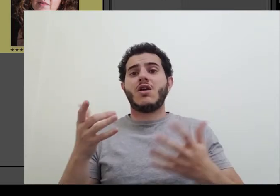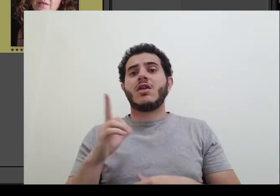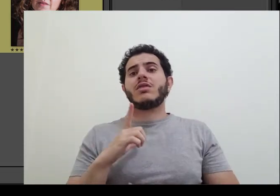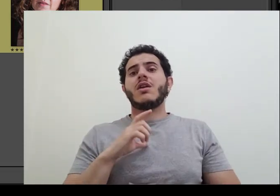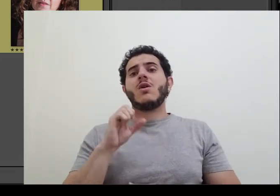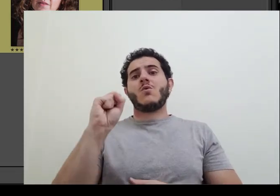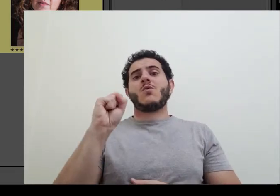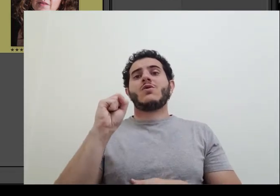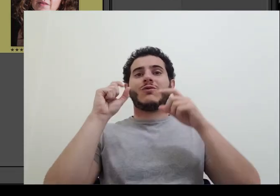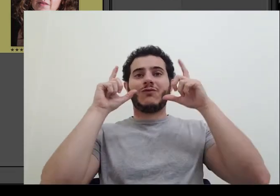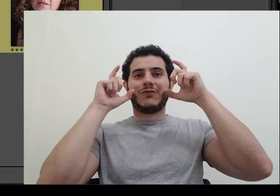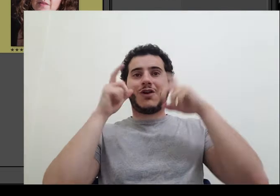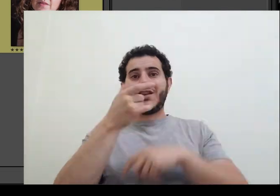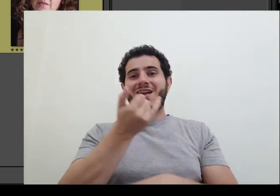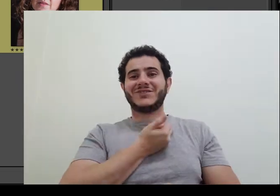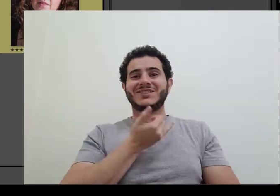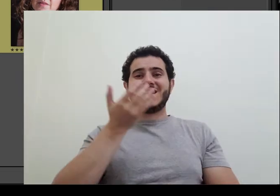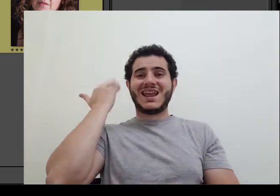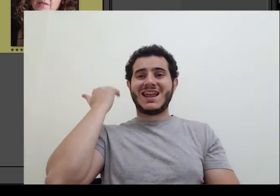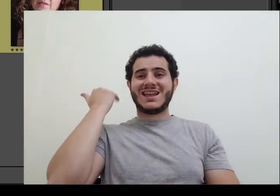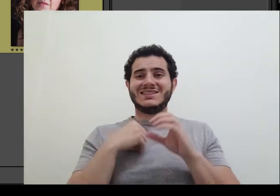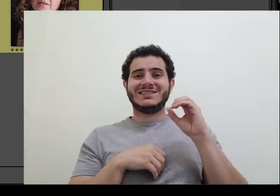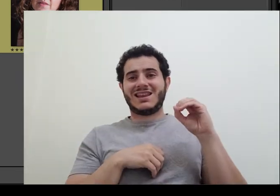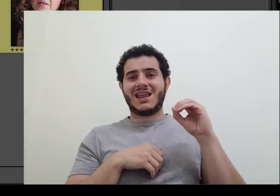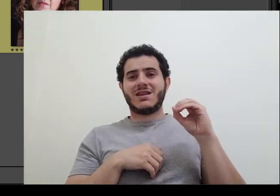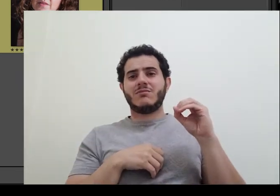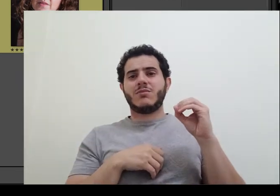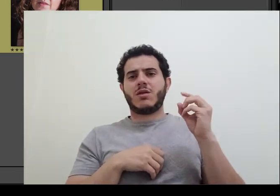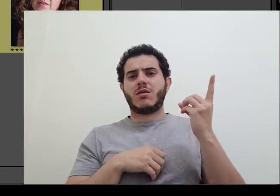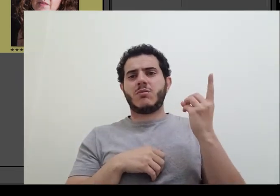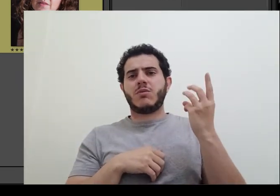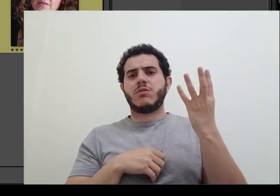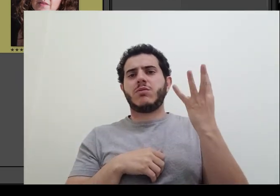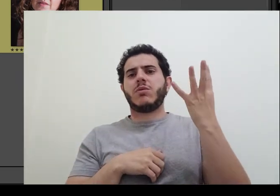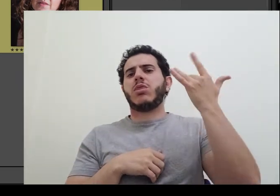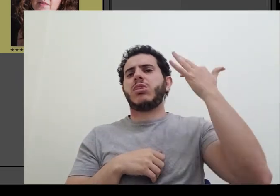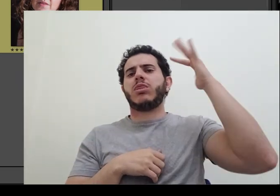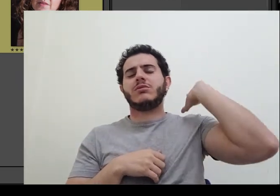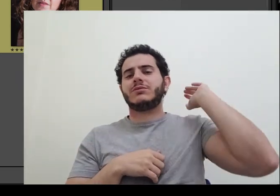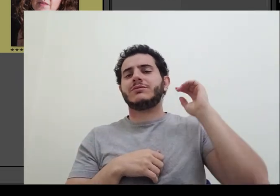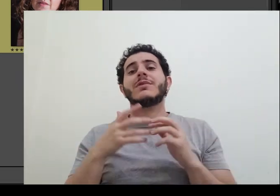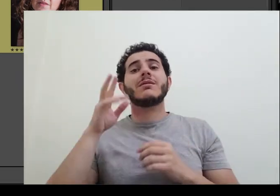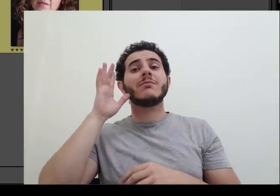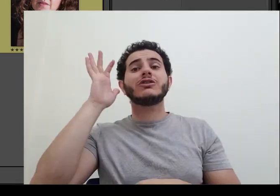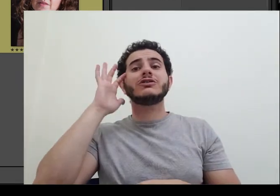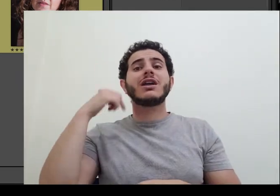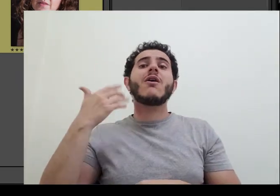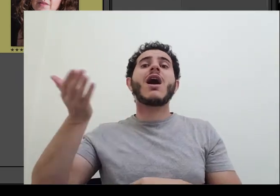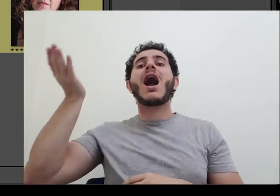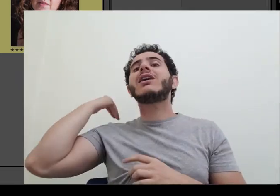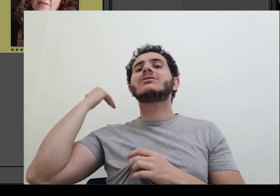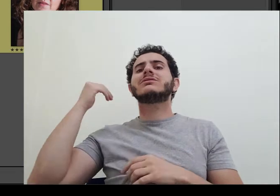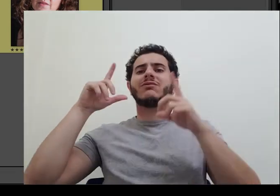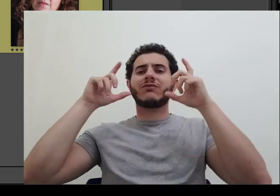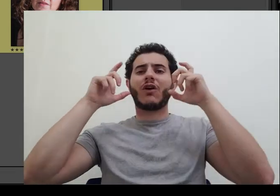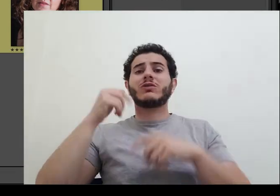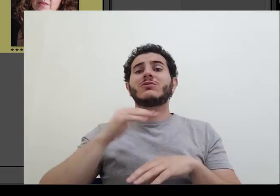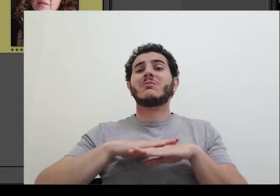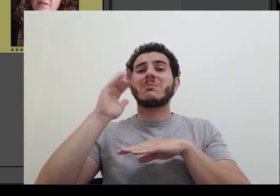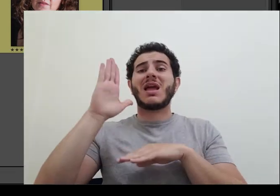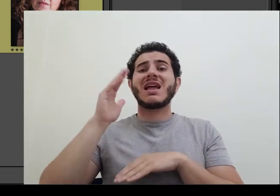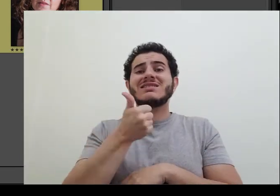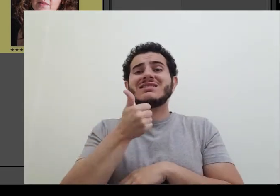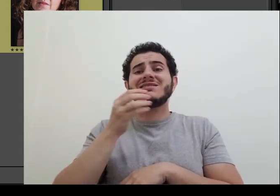8 fotos, olha que coisa interessante. Comecei a alimentar, imagina que o catálogo começa no zero, aquele meu outro catálogo chegou a ter mais de 100 mil fotos, hoje em dia está